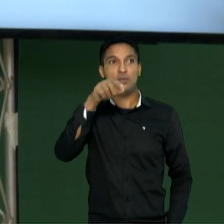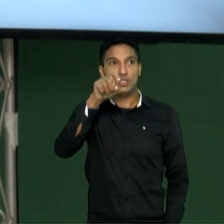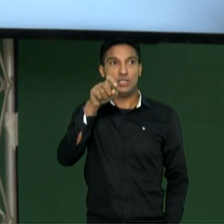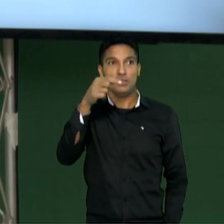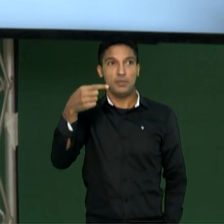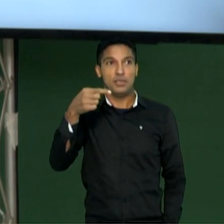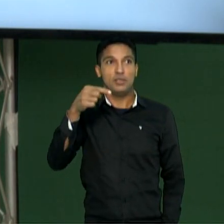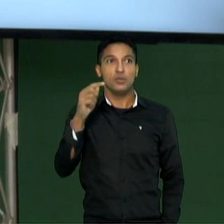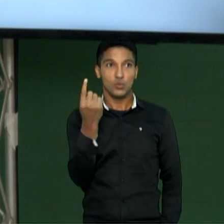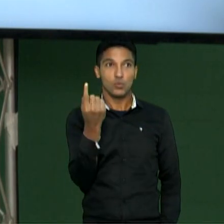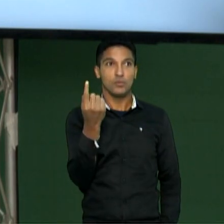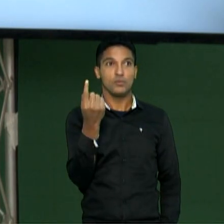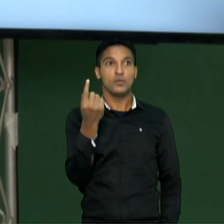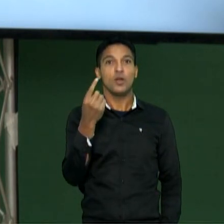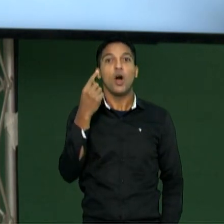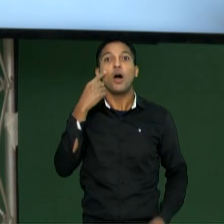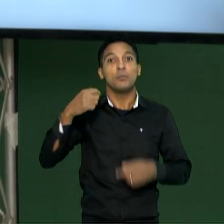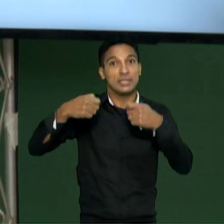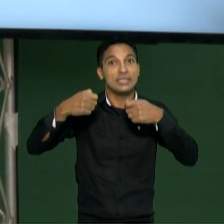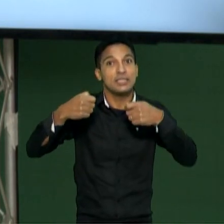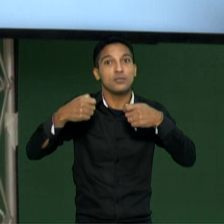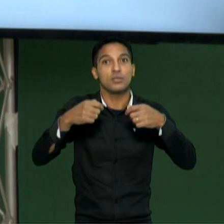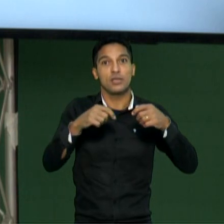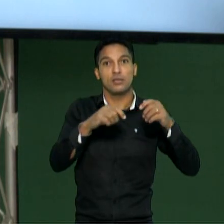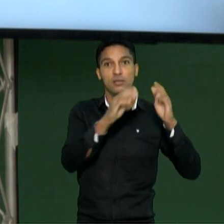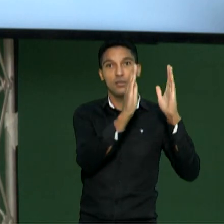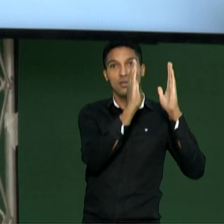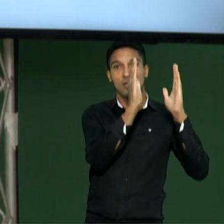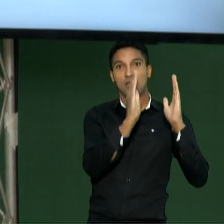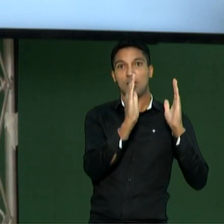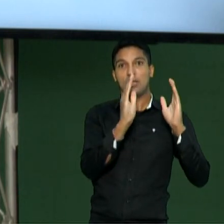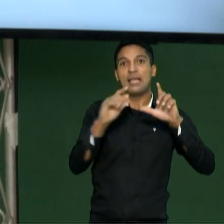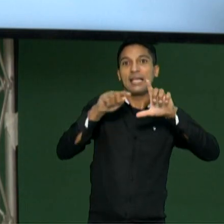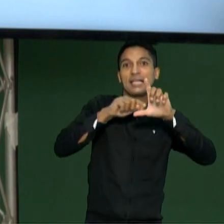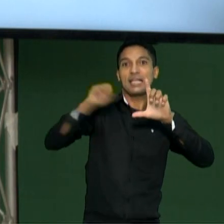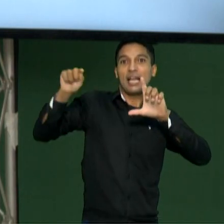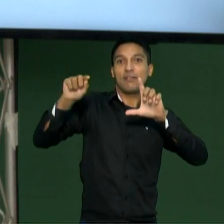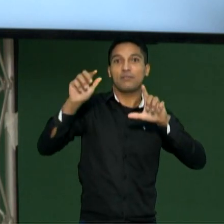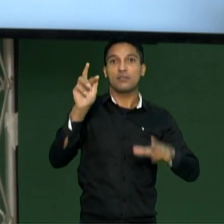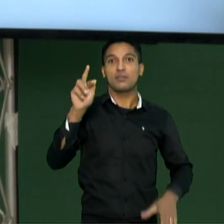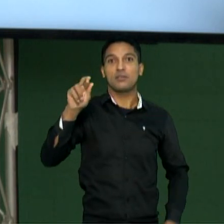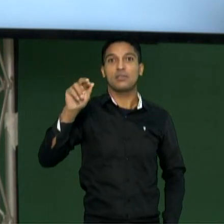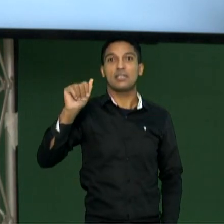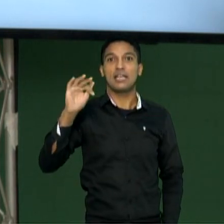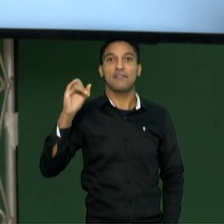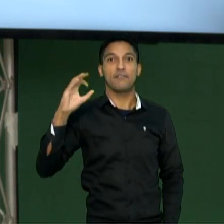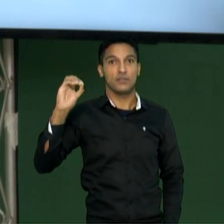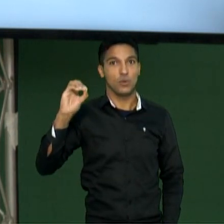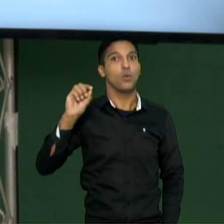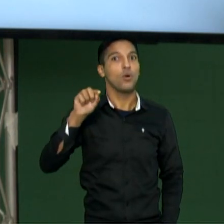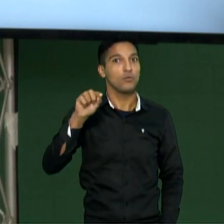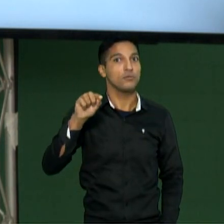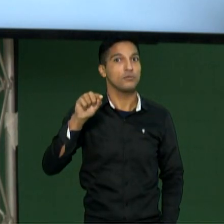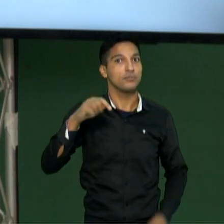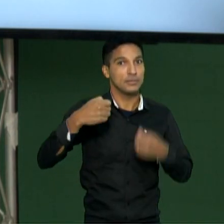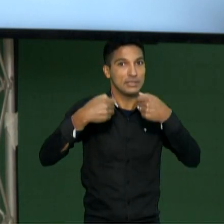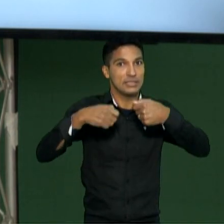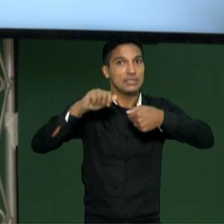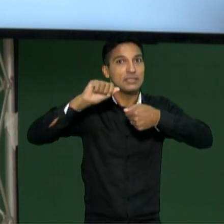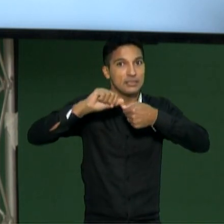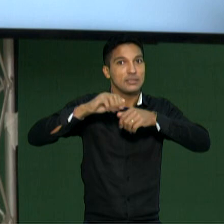função, depois destaque a raiz e o coeficiente linear. Ok? E ainda a gente vai ver algumas outras características para isso. Lembre-se,